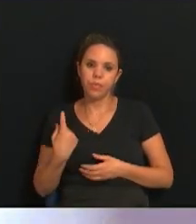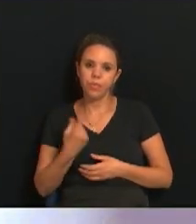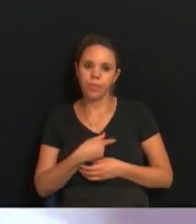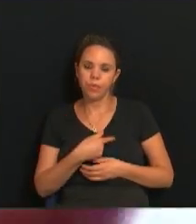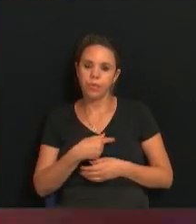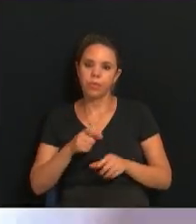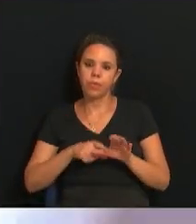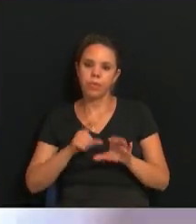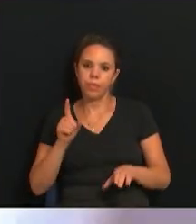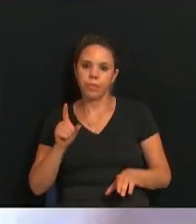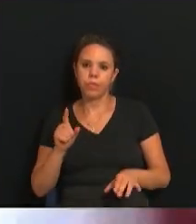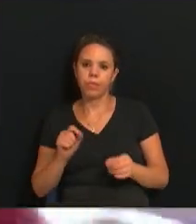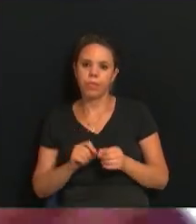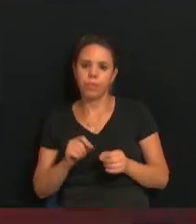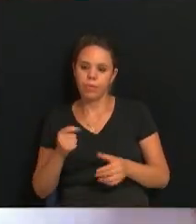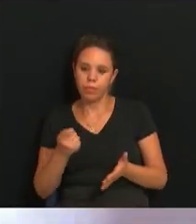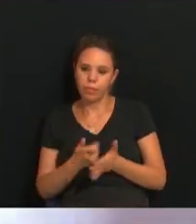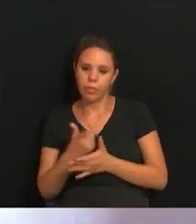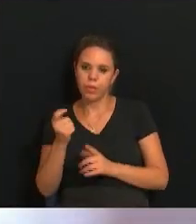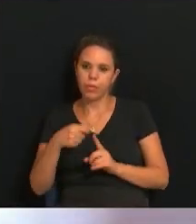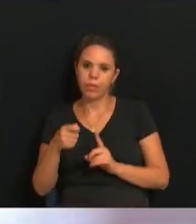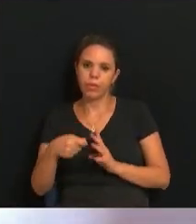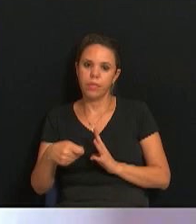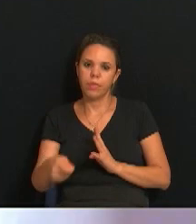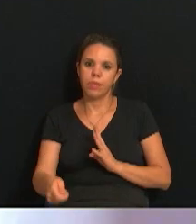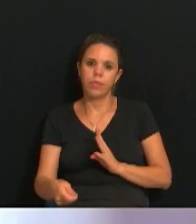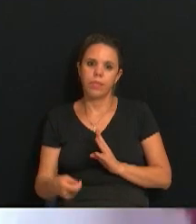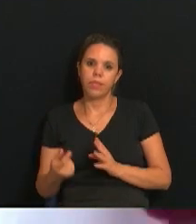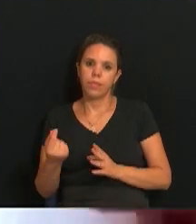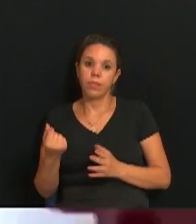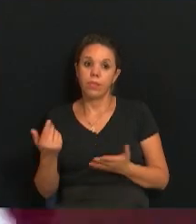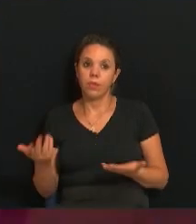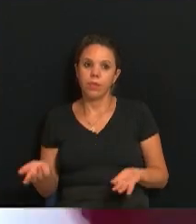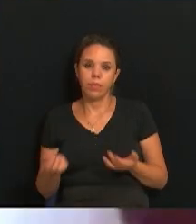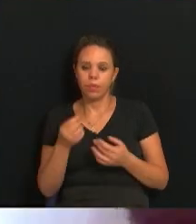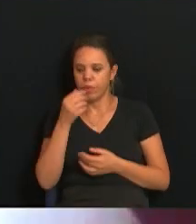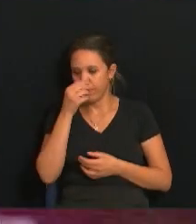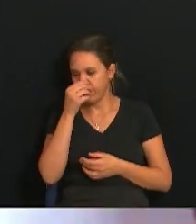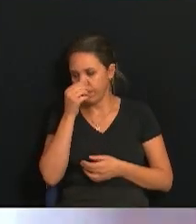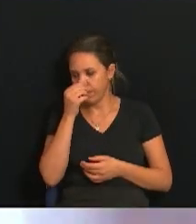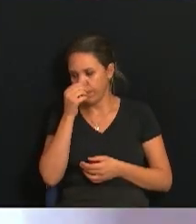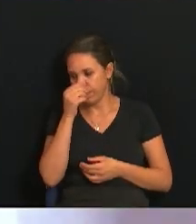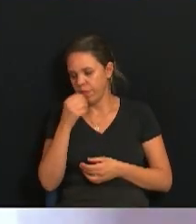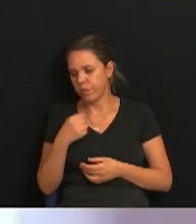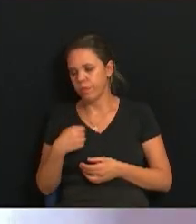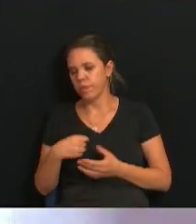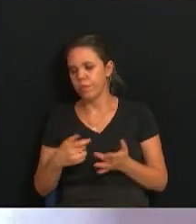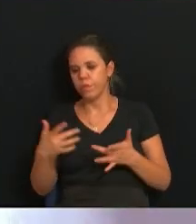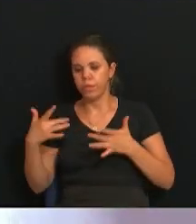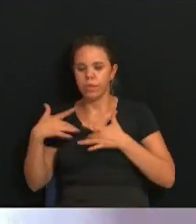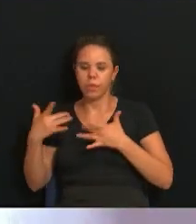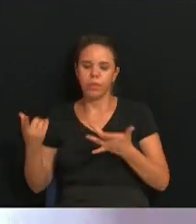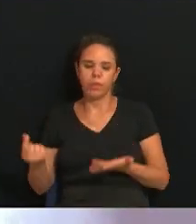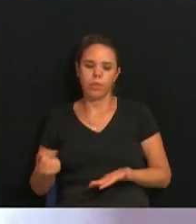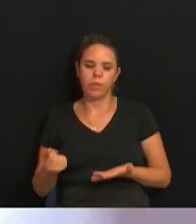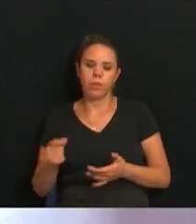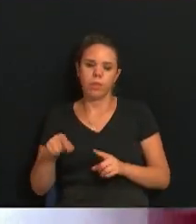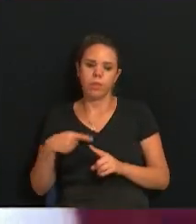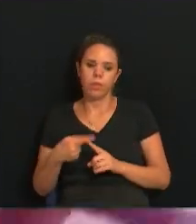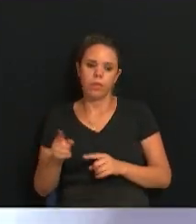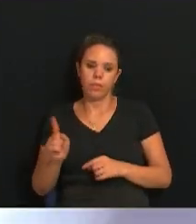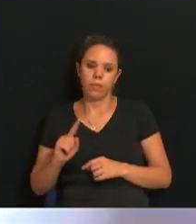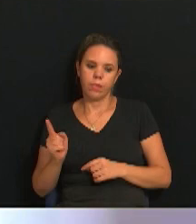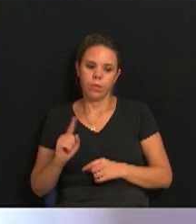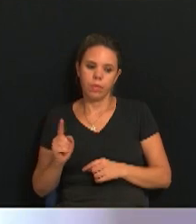autônomos, nós vamos pagando aí o nosso imposto. E não é que você vai dar algo a mais, você